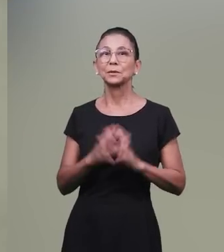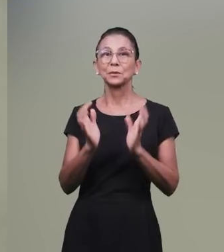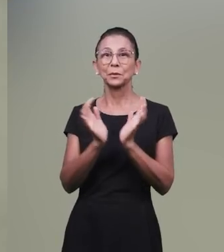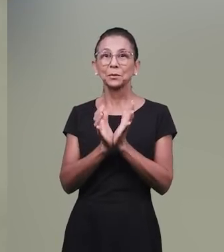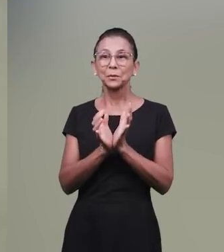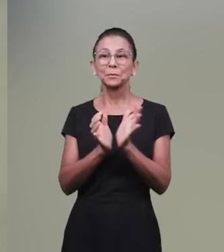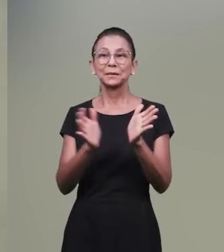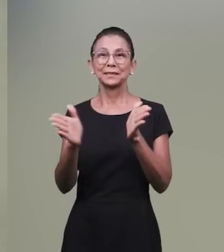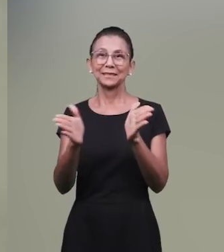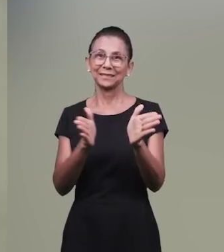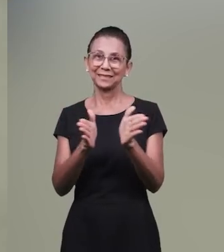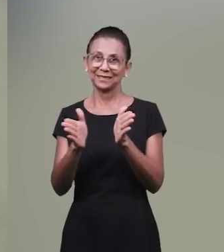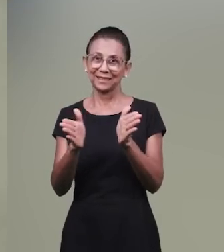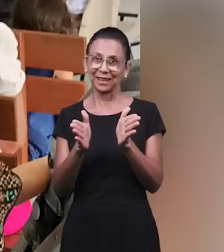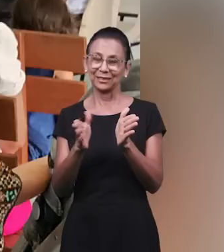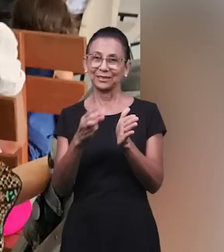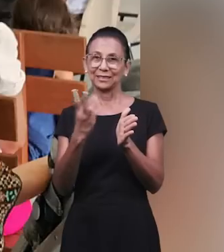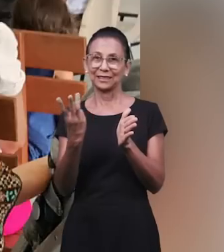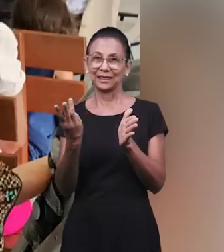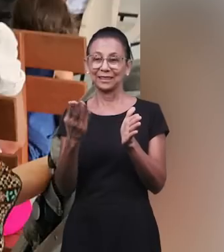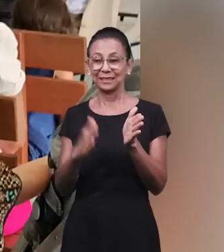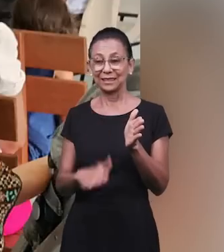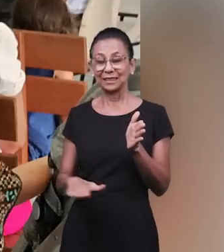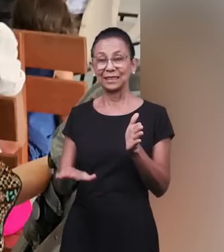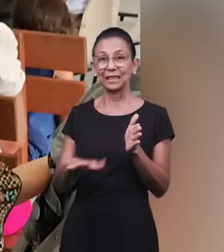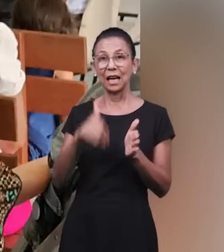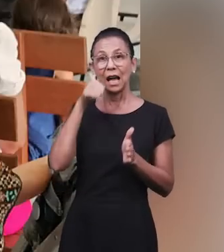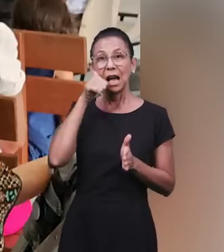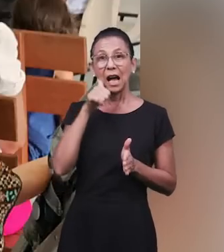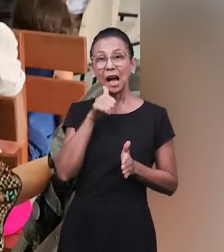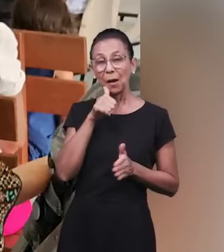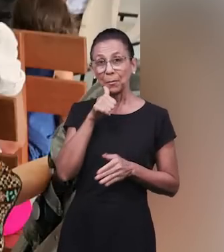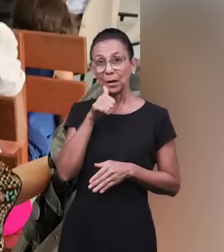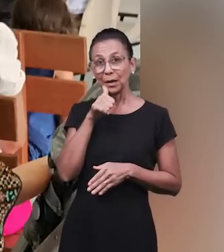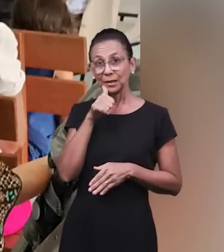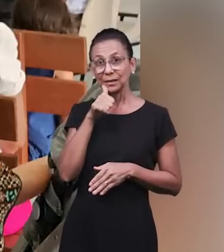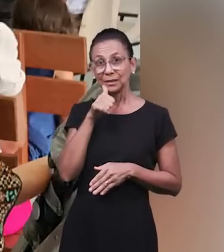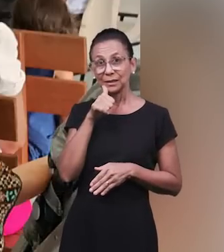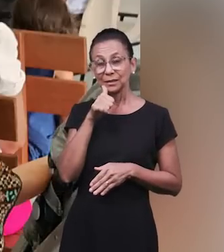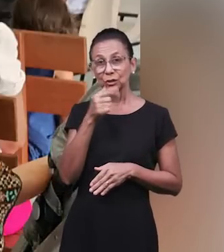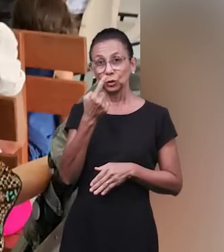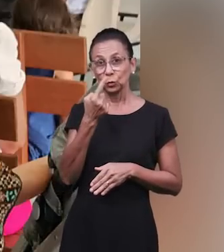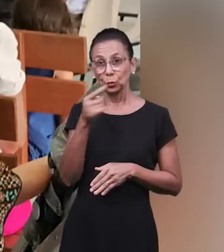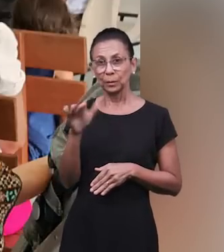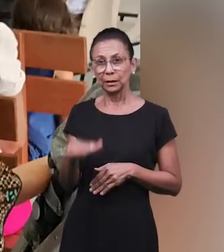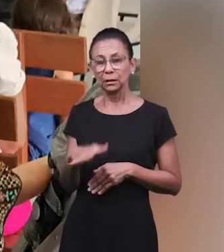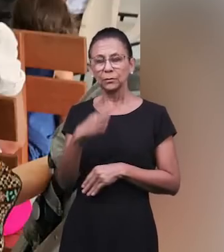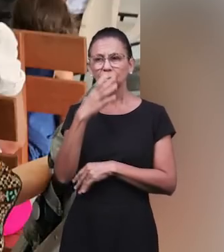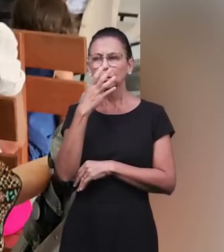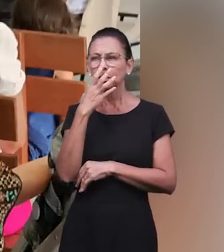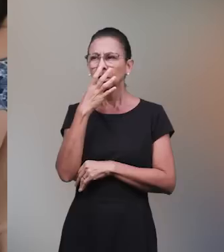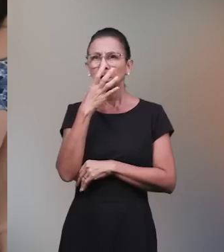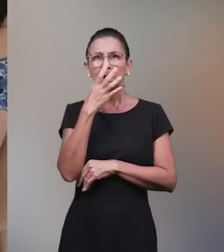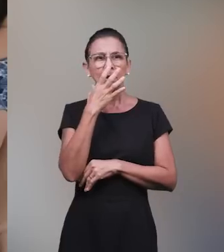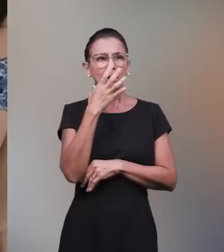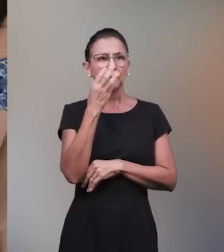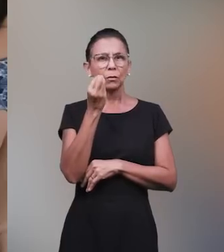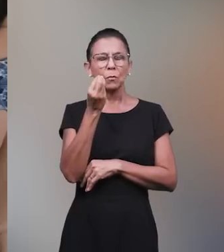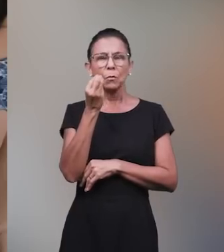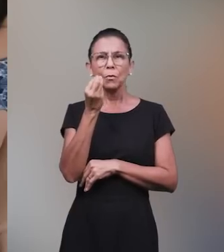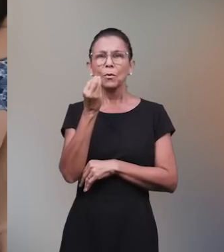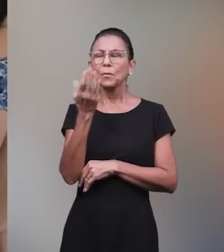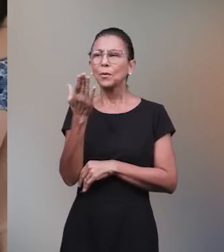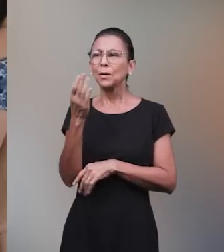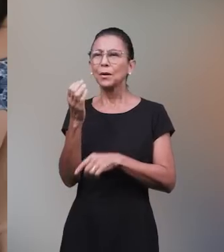acessibilidade, 3 crianças, onde a mãe de uma delas ficou impressionada com a maneira que esta obra acolhe